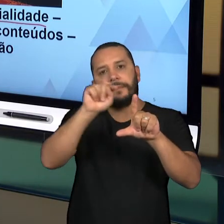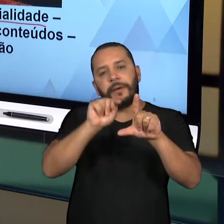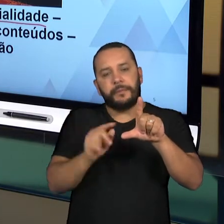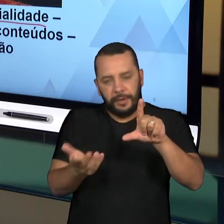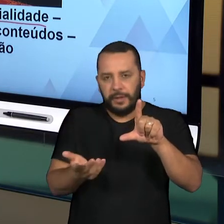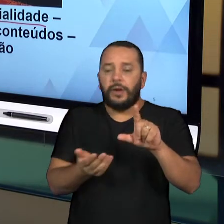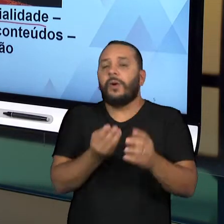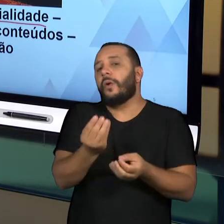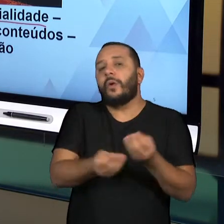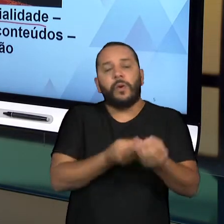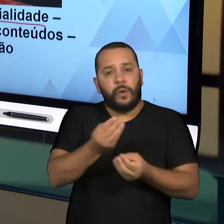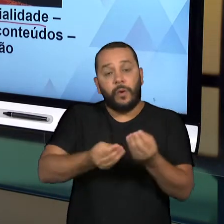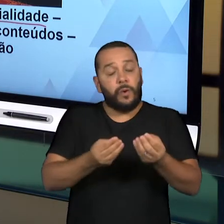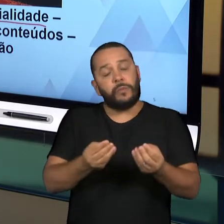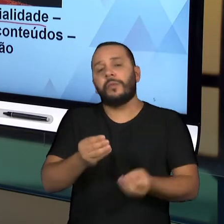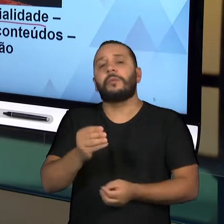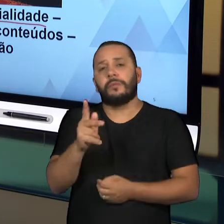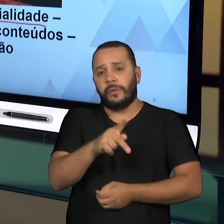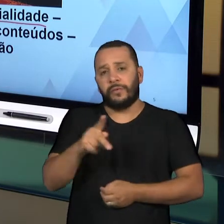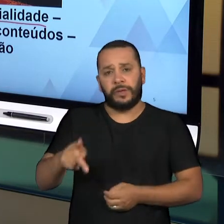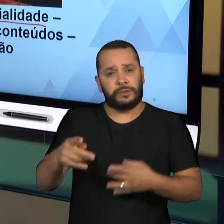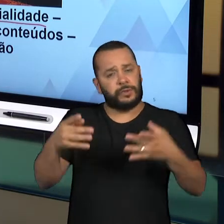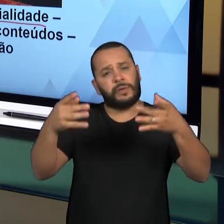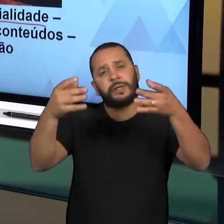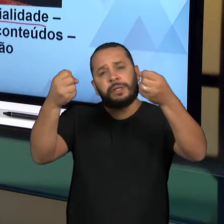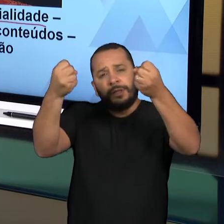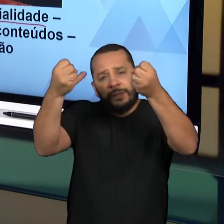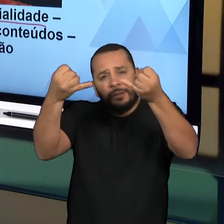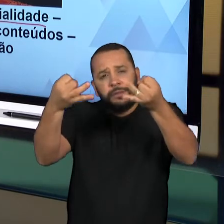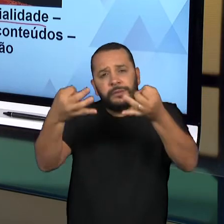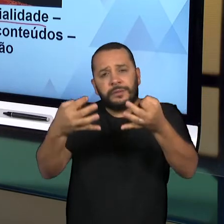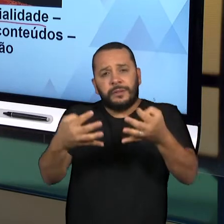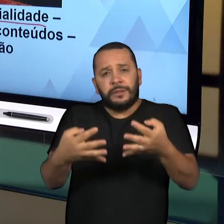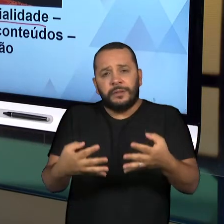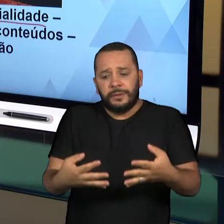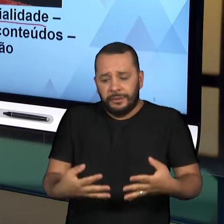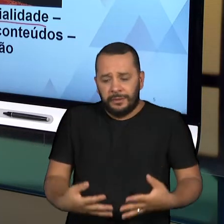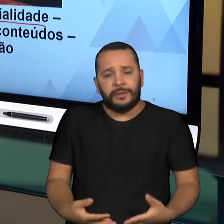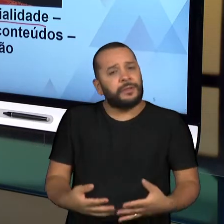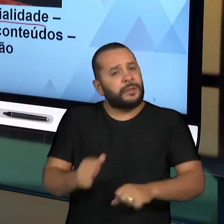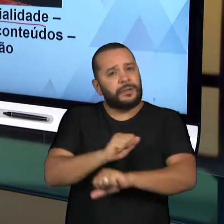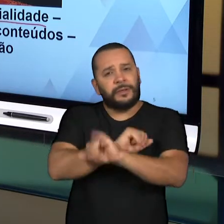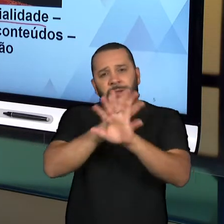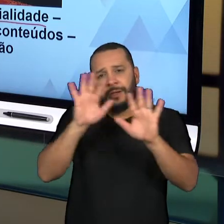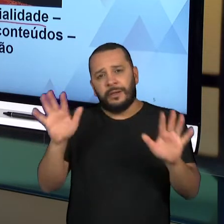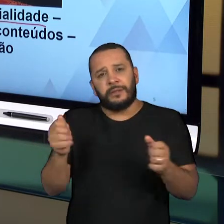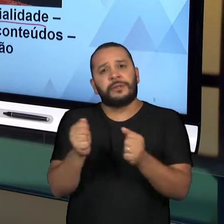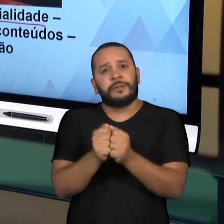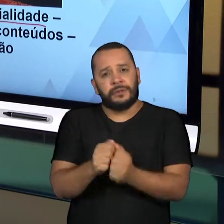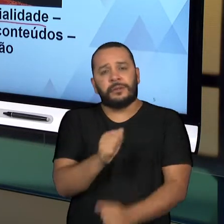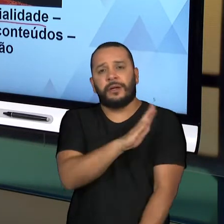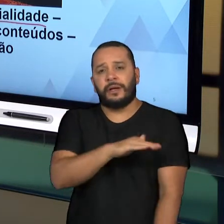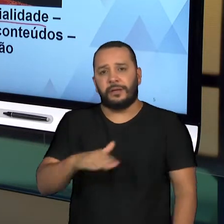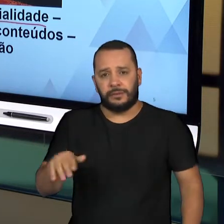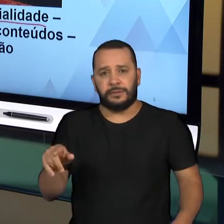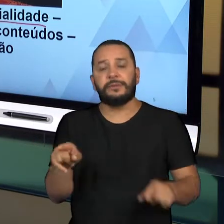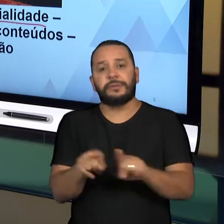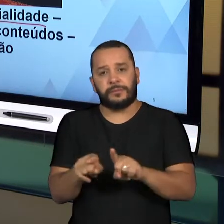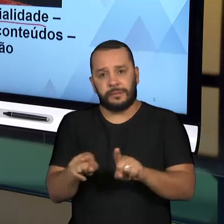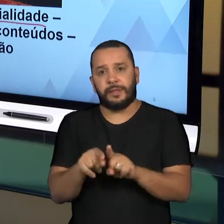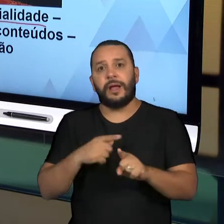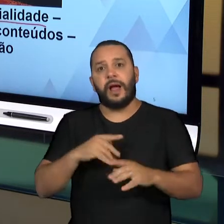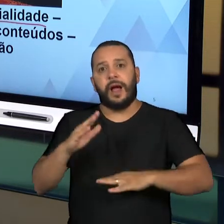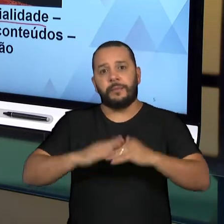imagem então como professor pode trabalhar uma forma de descrever essa imagem com o seu estudante e habilidades de